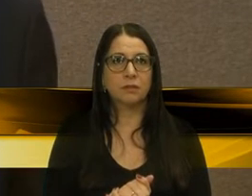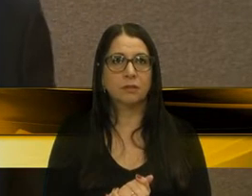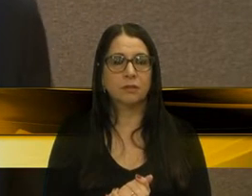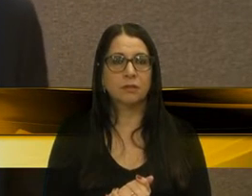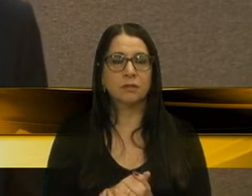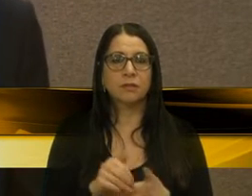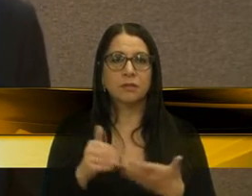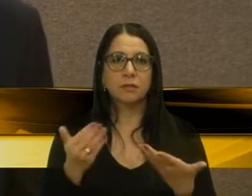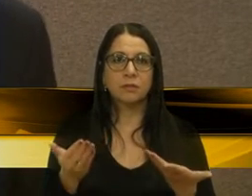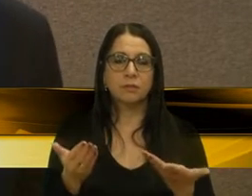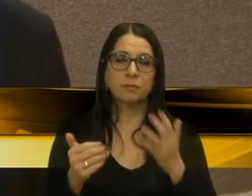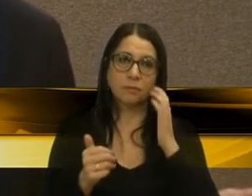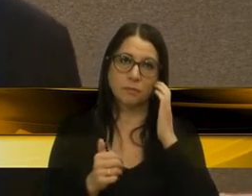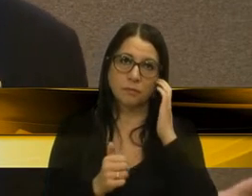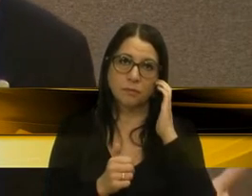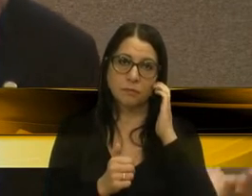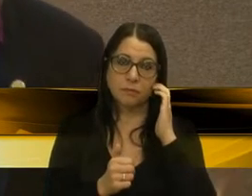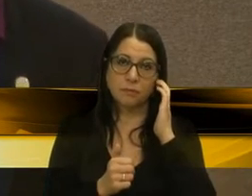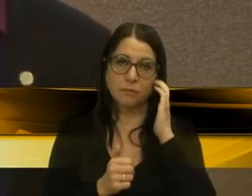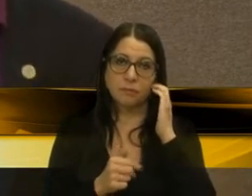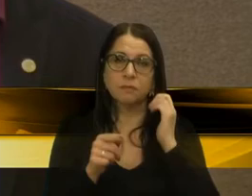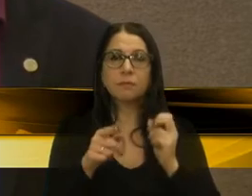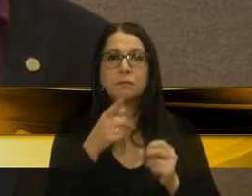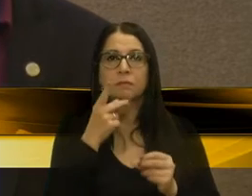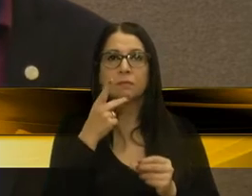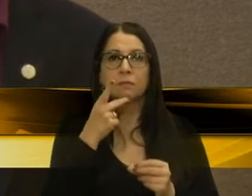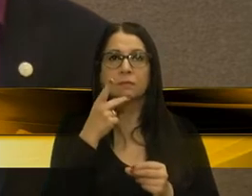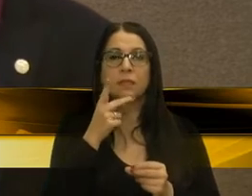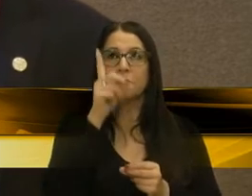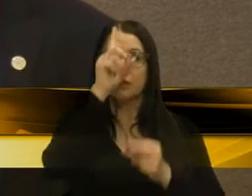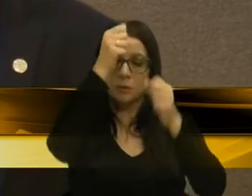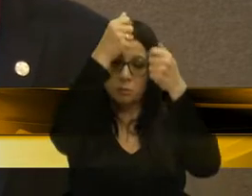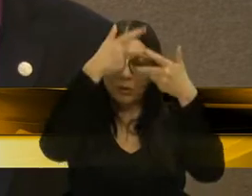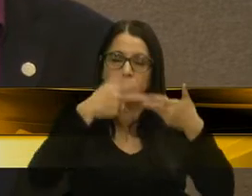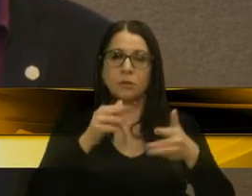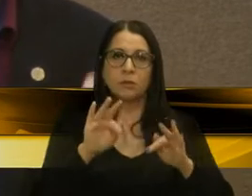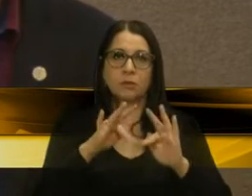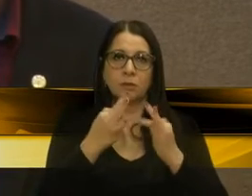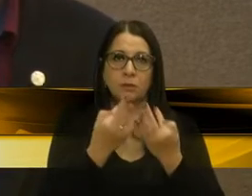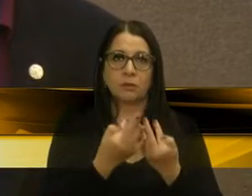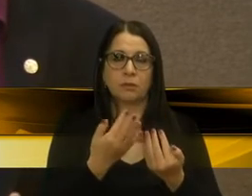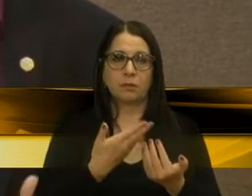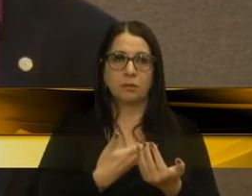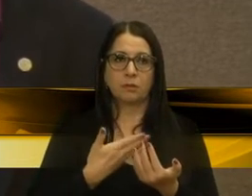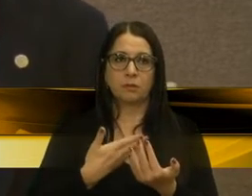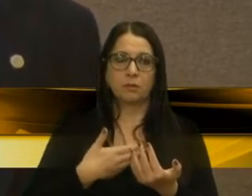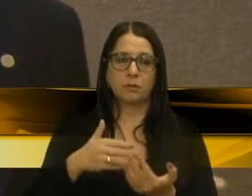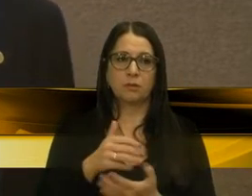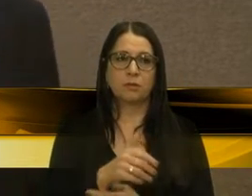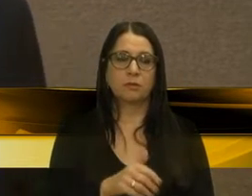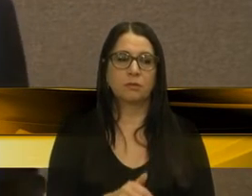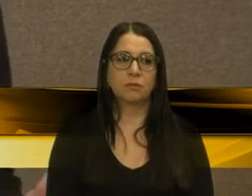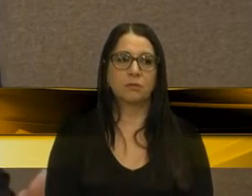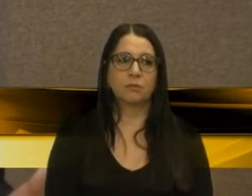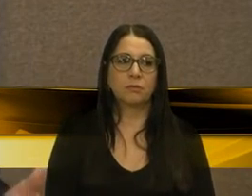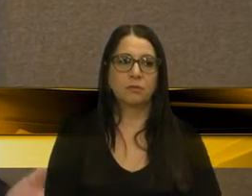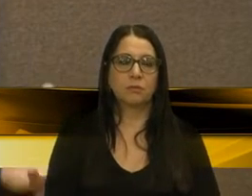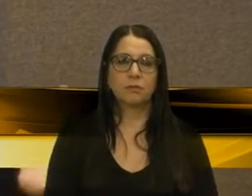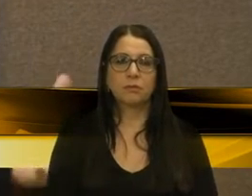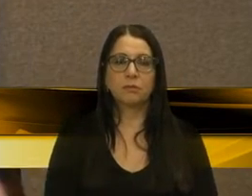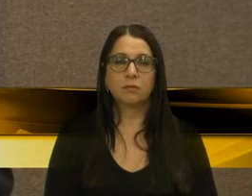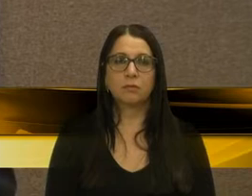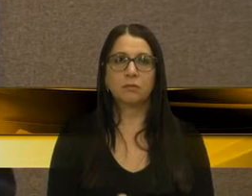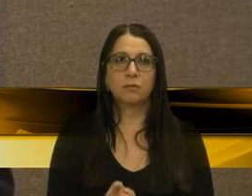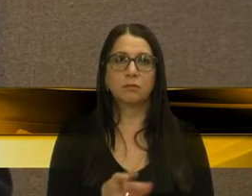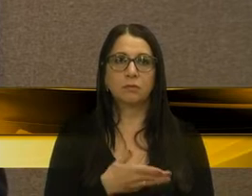Então, dizer aqui que Deus console a família, os amigos, nesse momento tão difícil, e